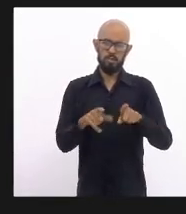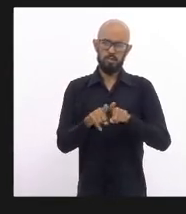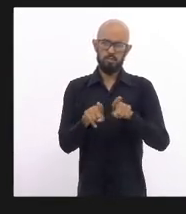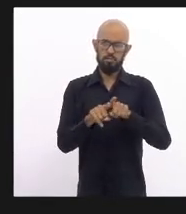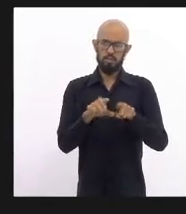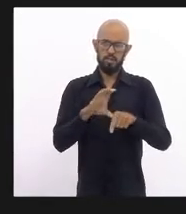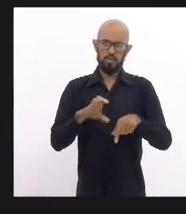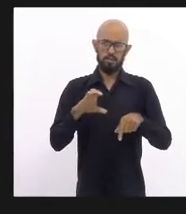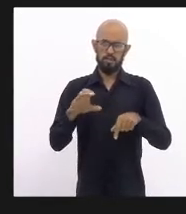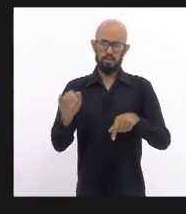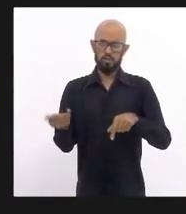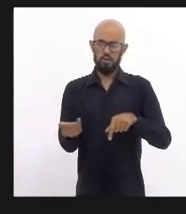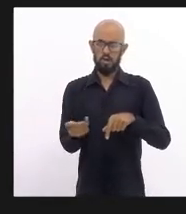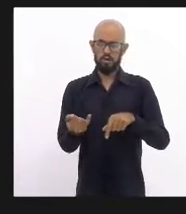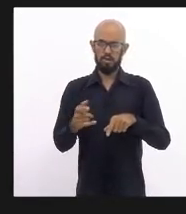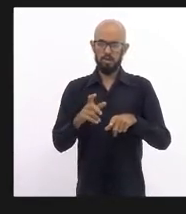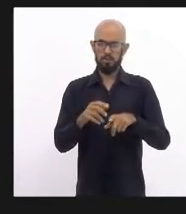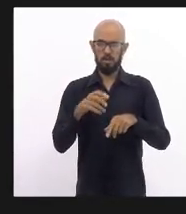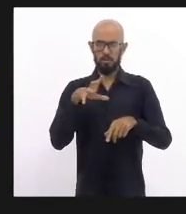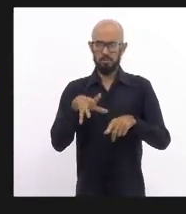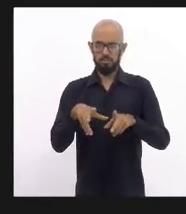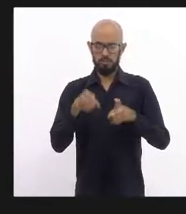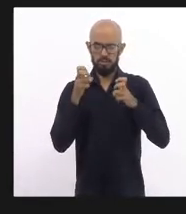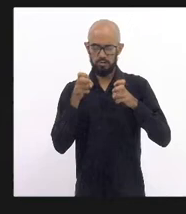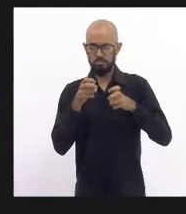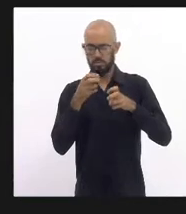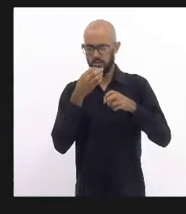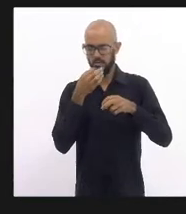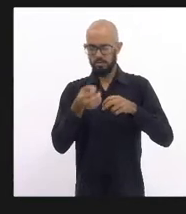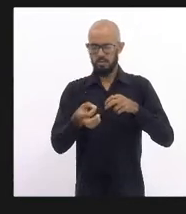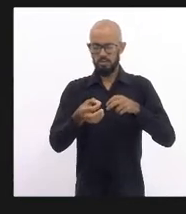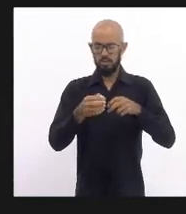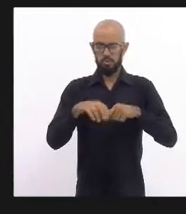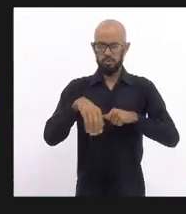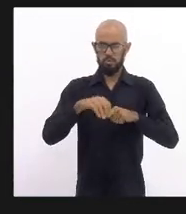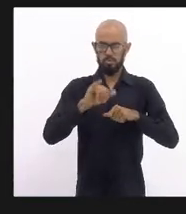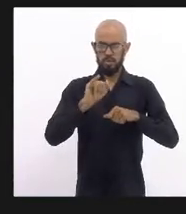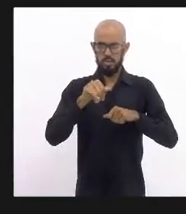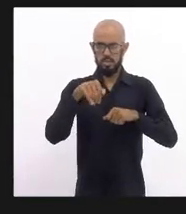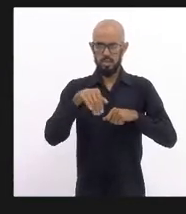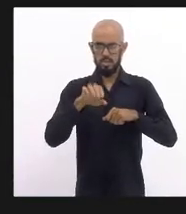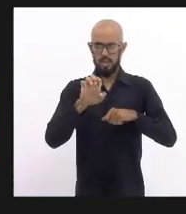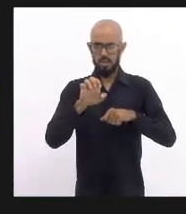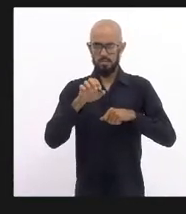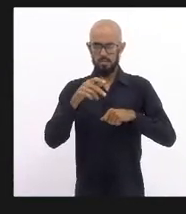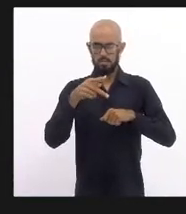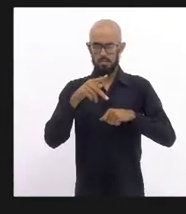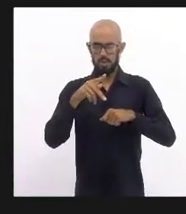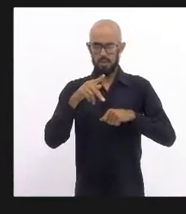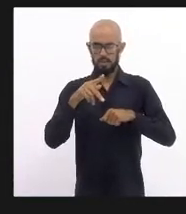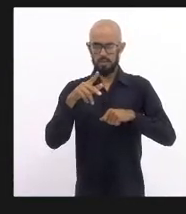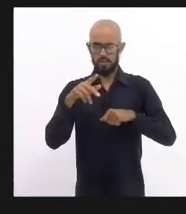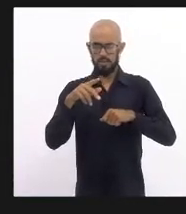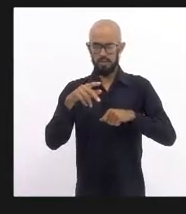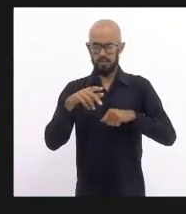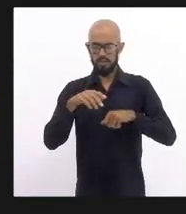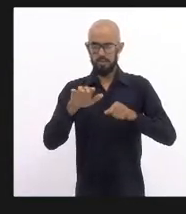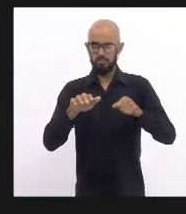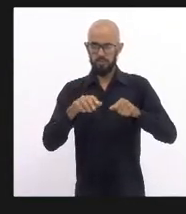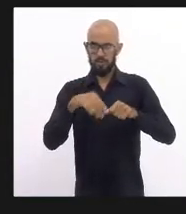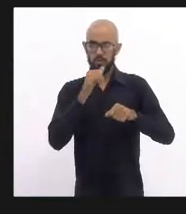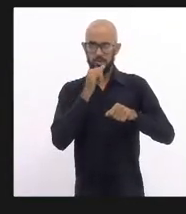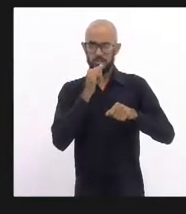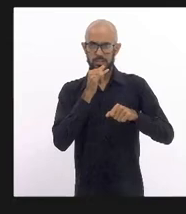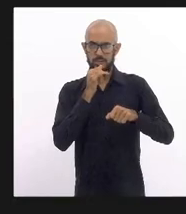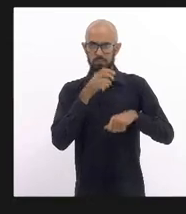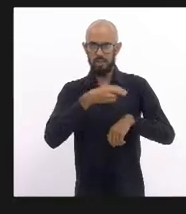parecer de órgãos externos como o INEPAD, por exemplo. Então, fica aqui o meu pleito para que a gente possa a exemplo do que fez o deputado Márcio Pacheco, encaminhar